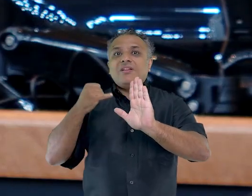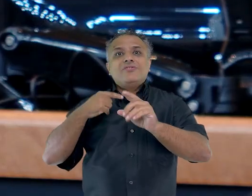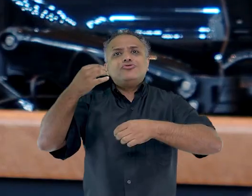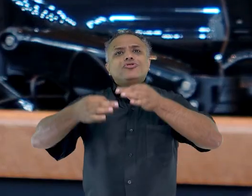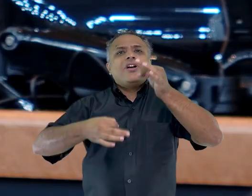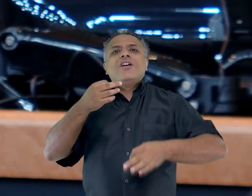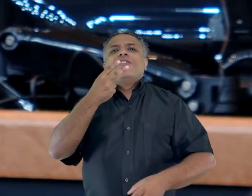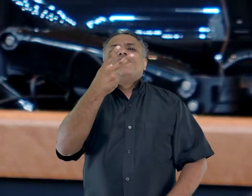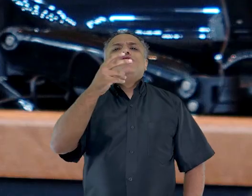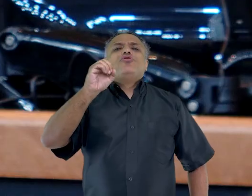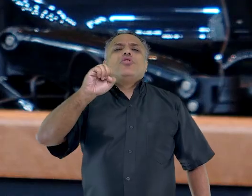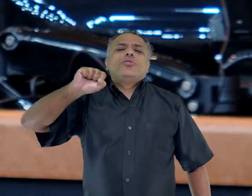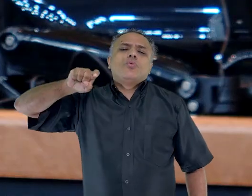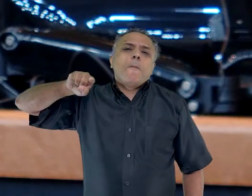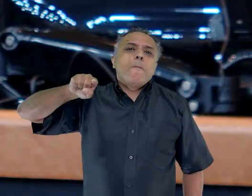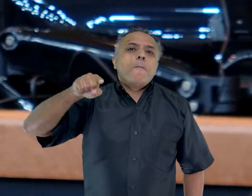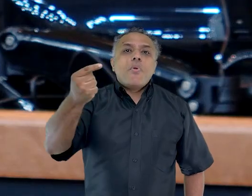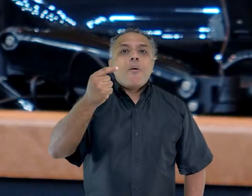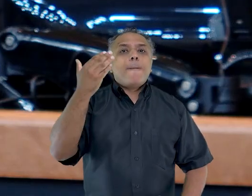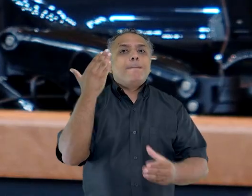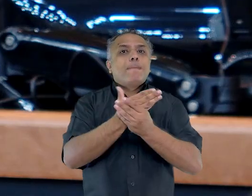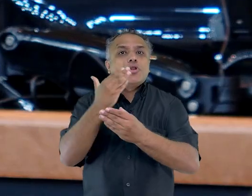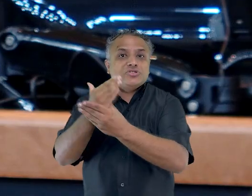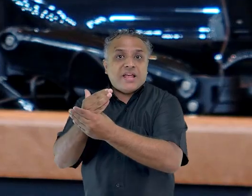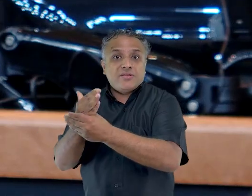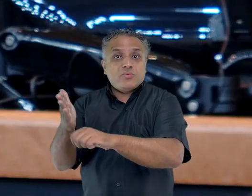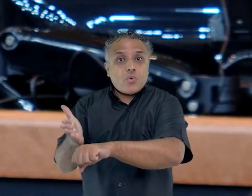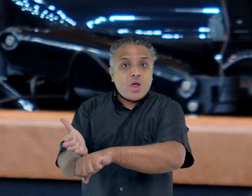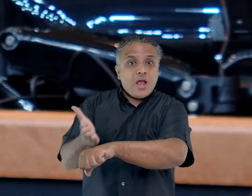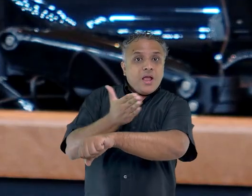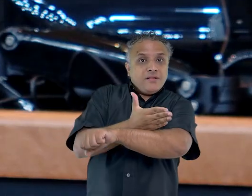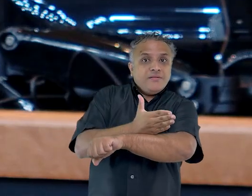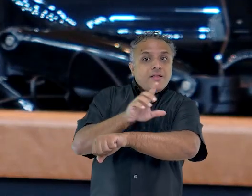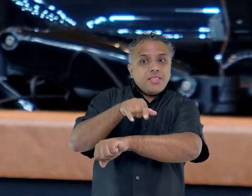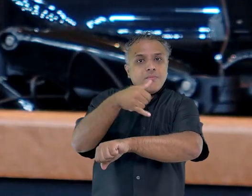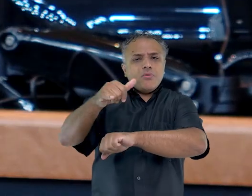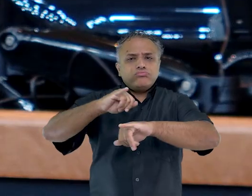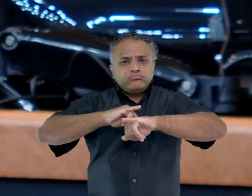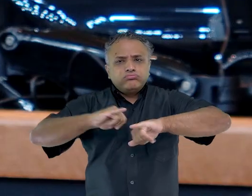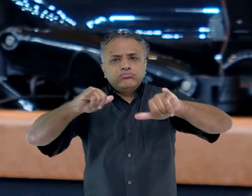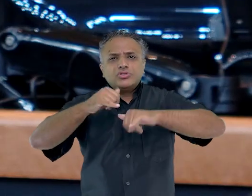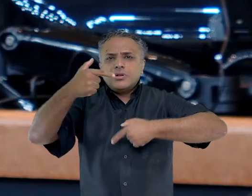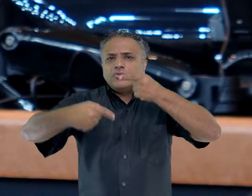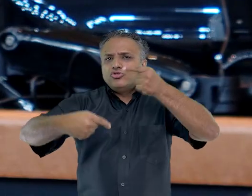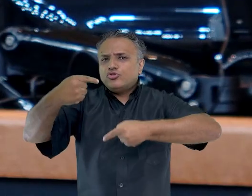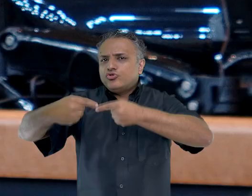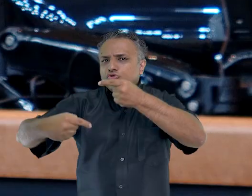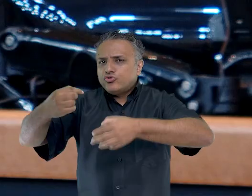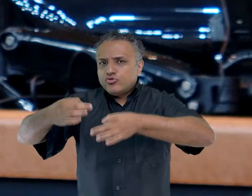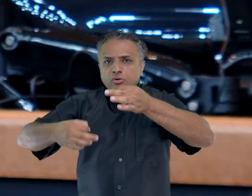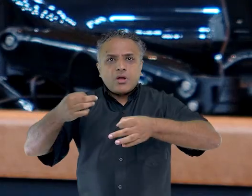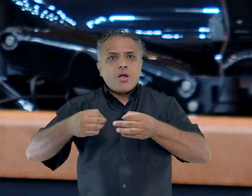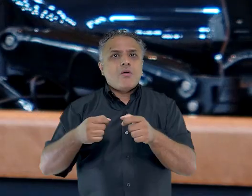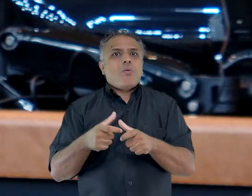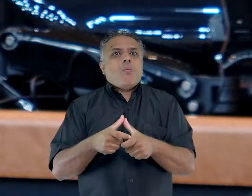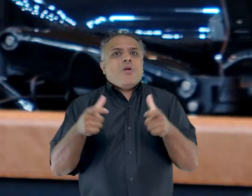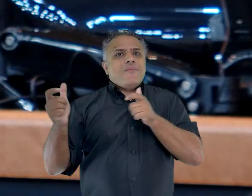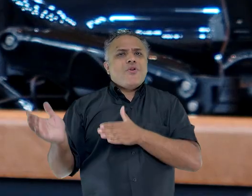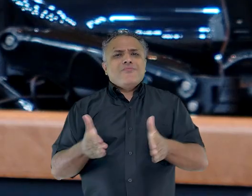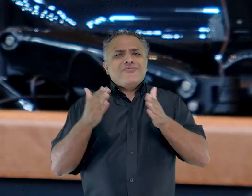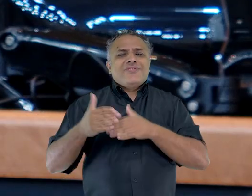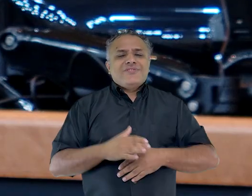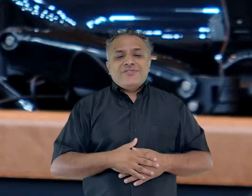28 mil processos. Antes e depois foram realizados mutirões de julgamento, com enorme produtividade.